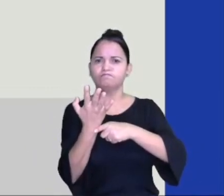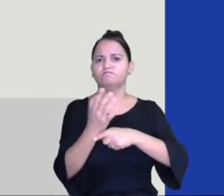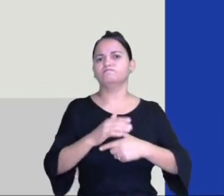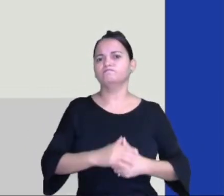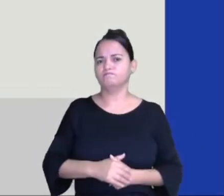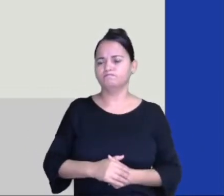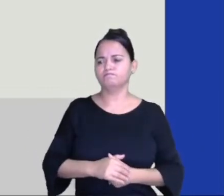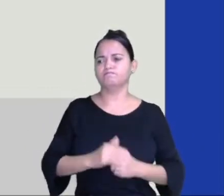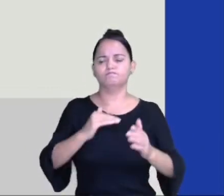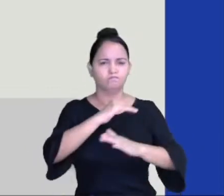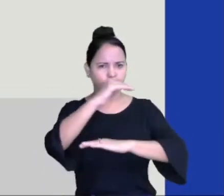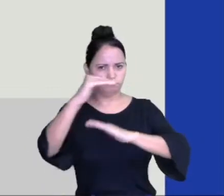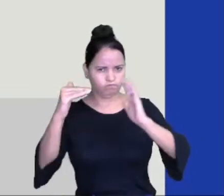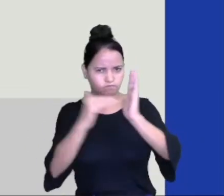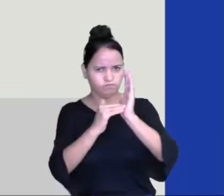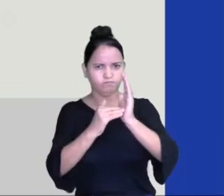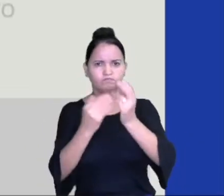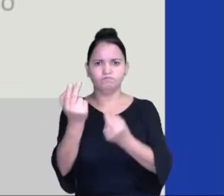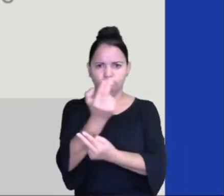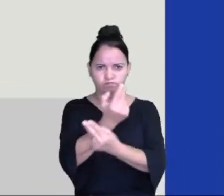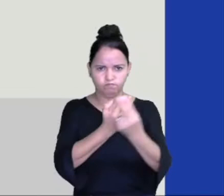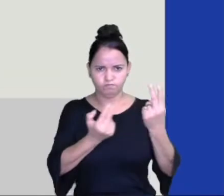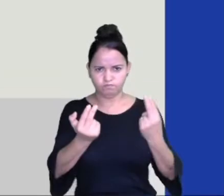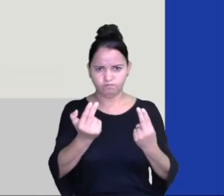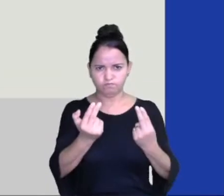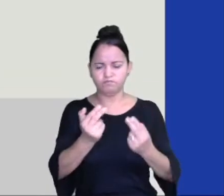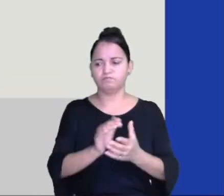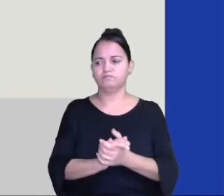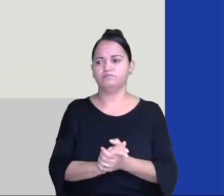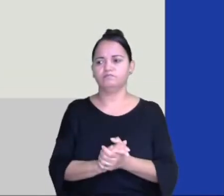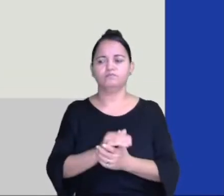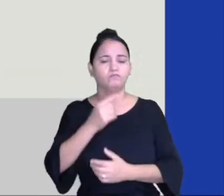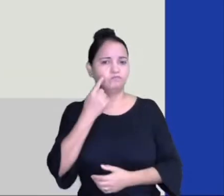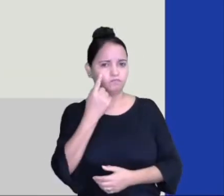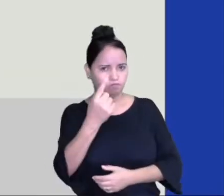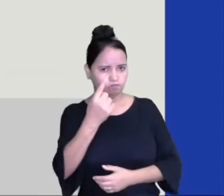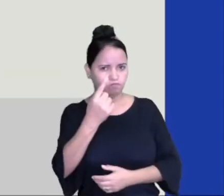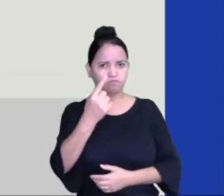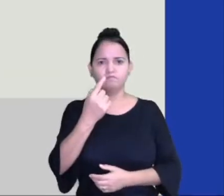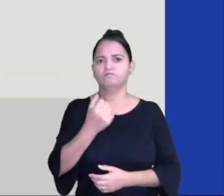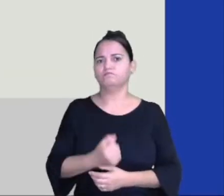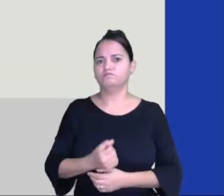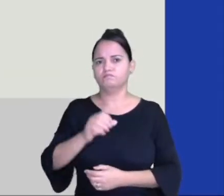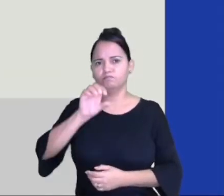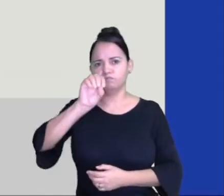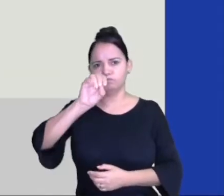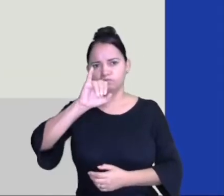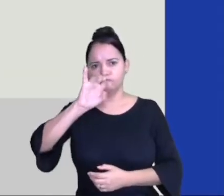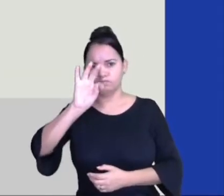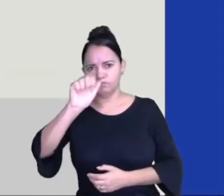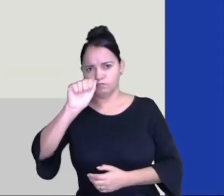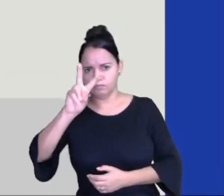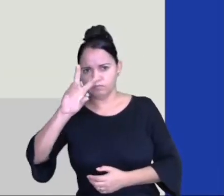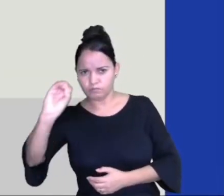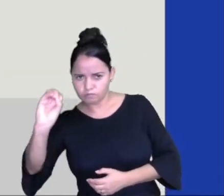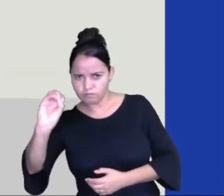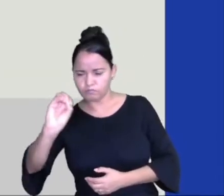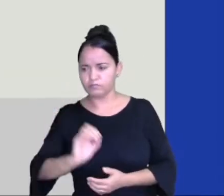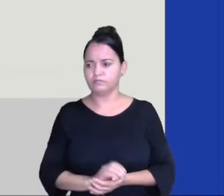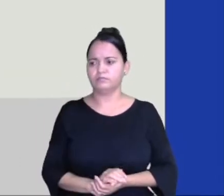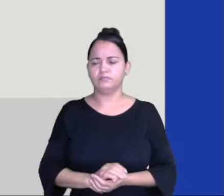que representa 1/8, tá? A gente lê 1/8. Então, presta bem atenção